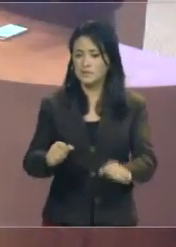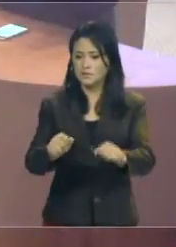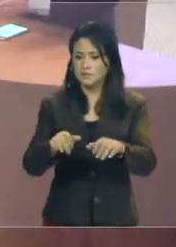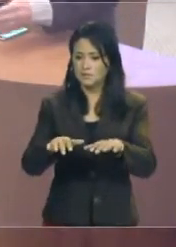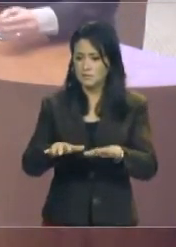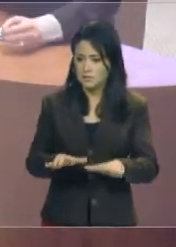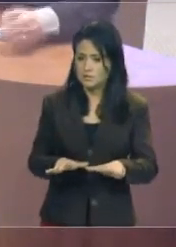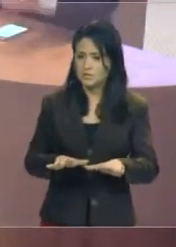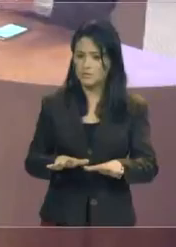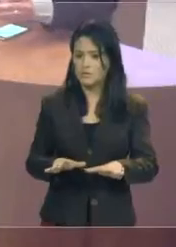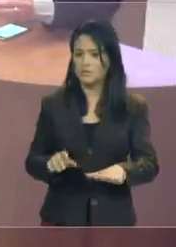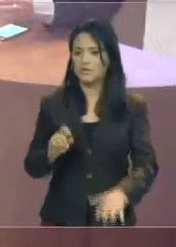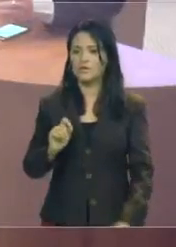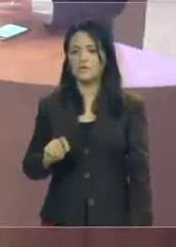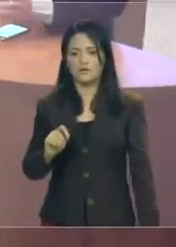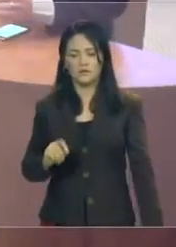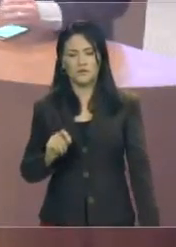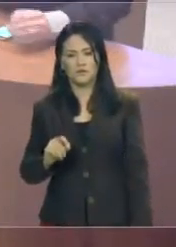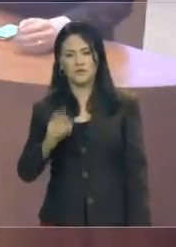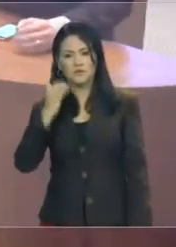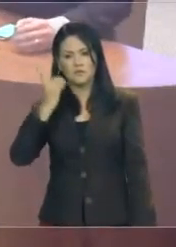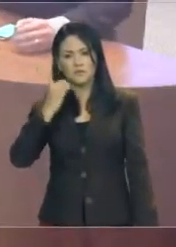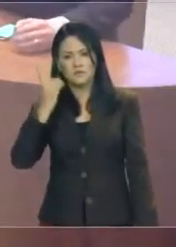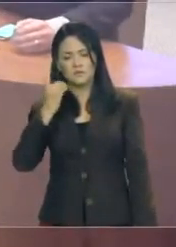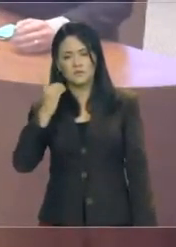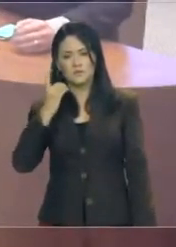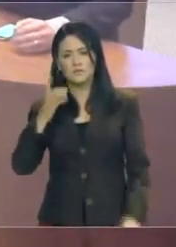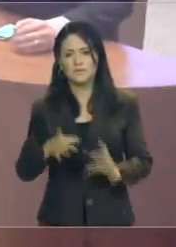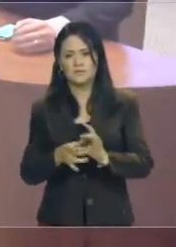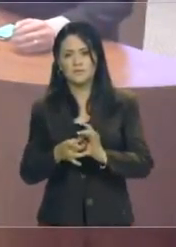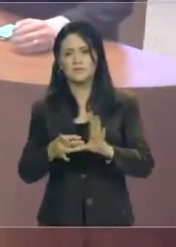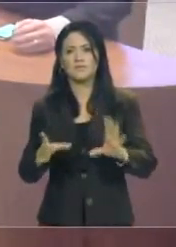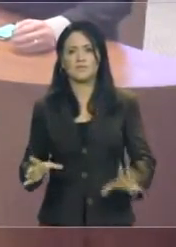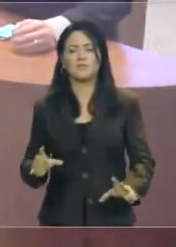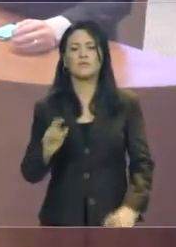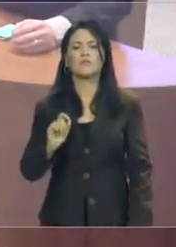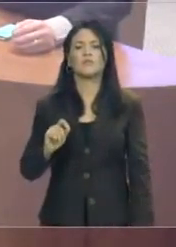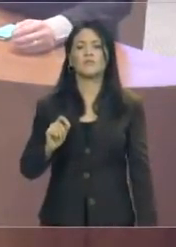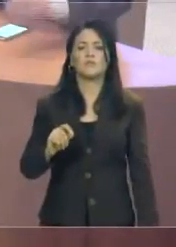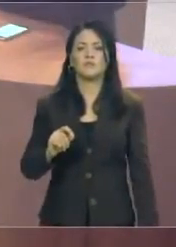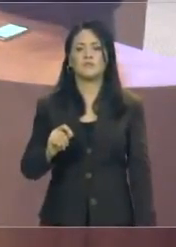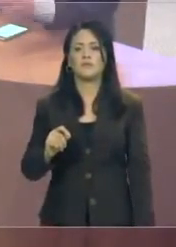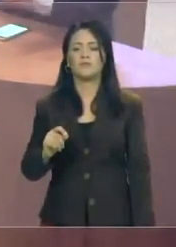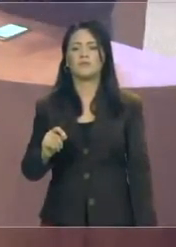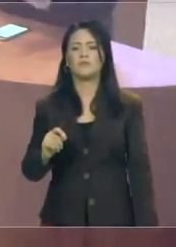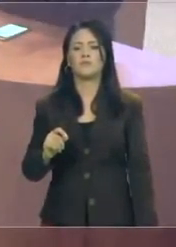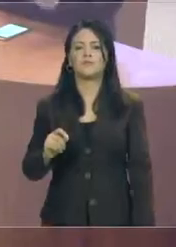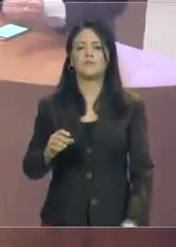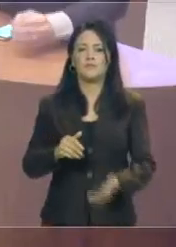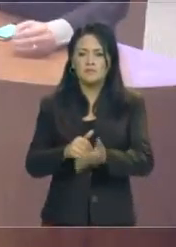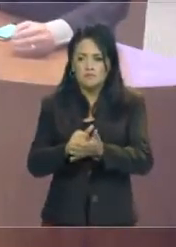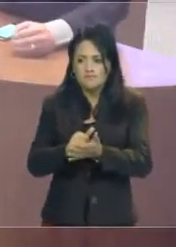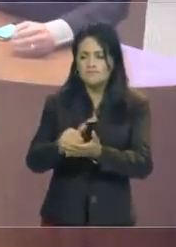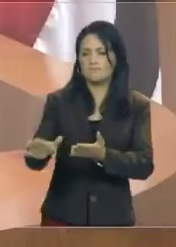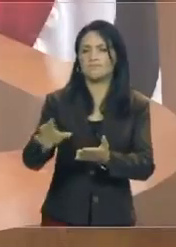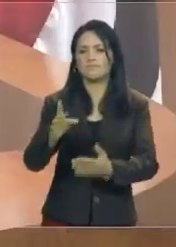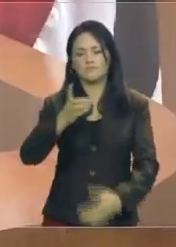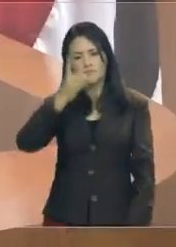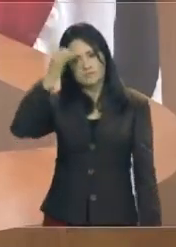através da qual a Câmara dos Deputados autorizou o andamento do processo de afastamento da presidente da